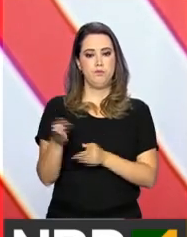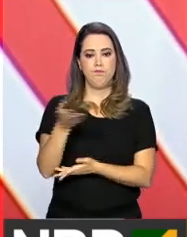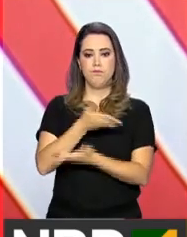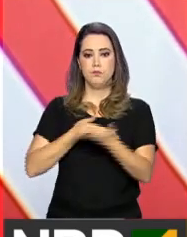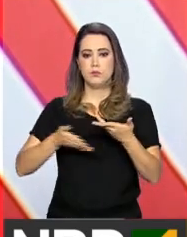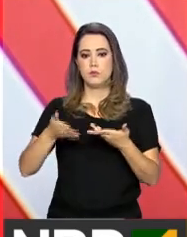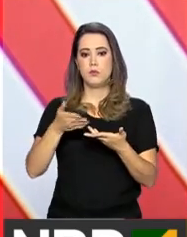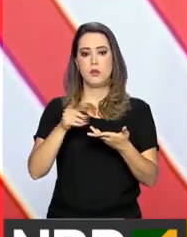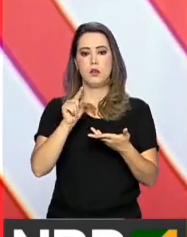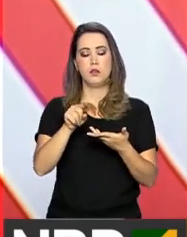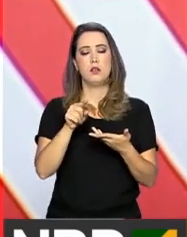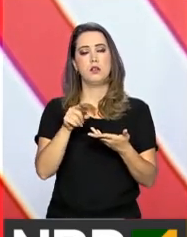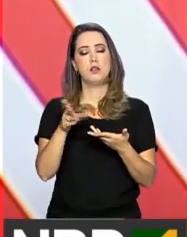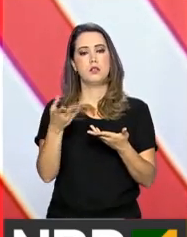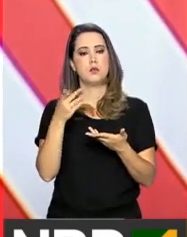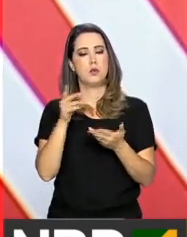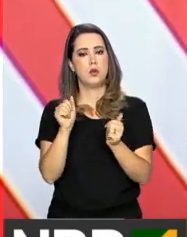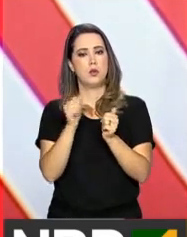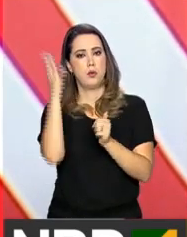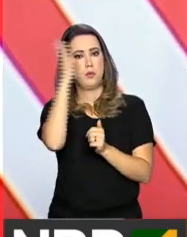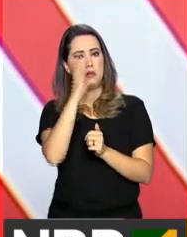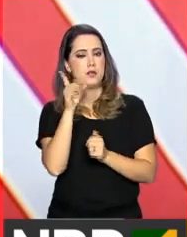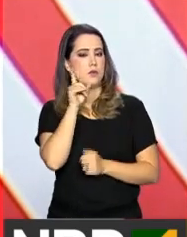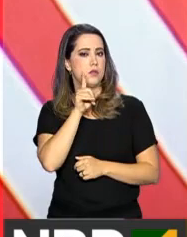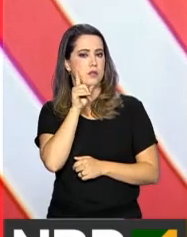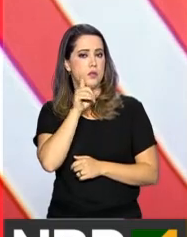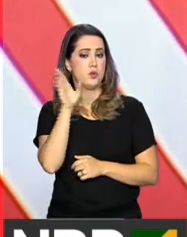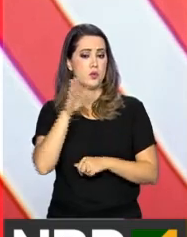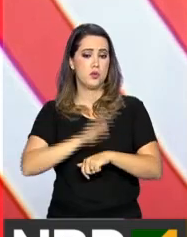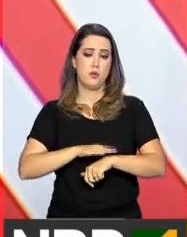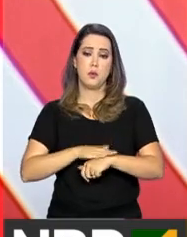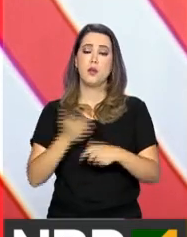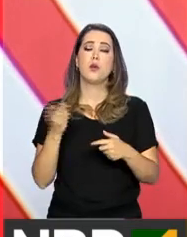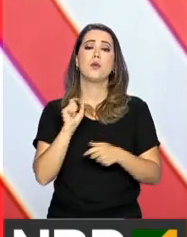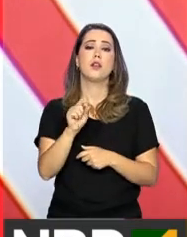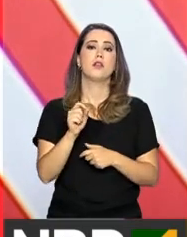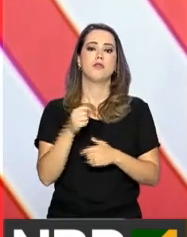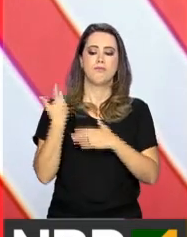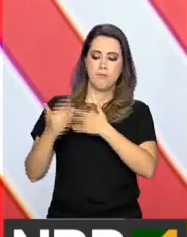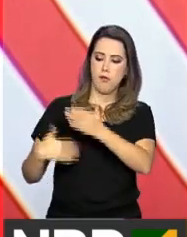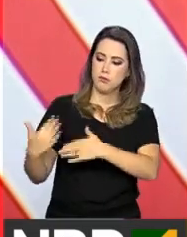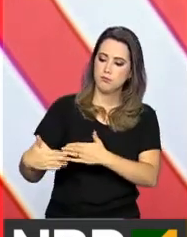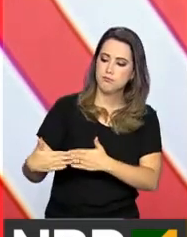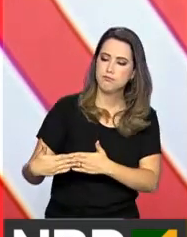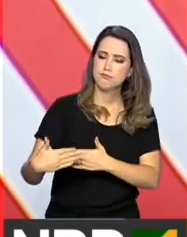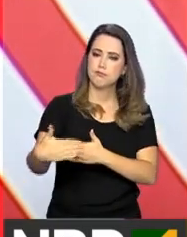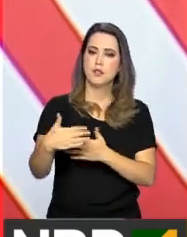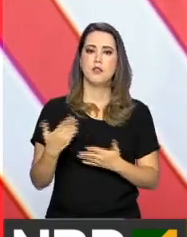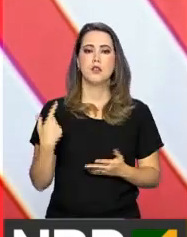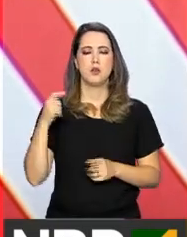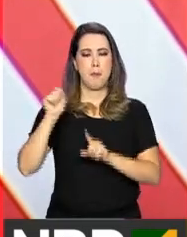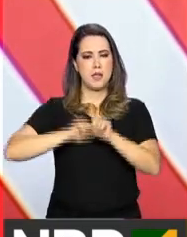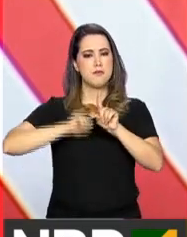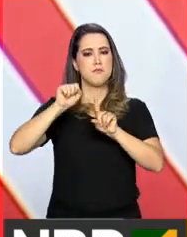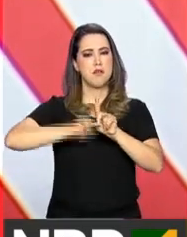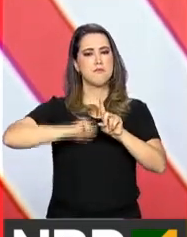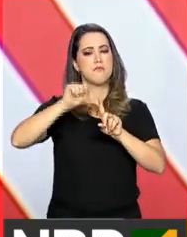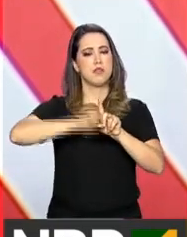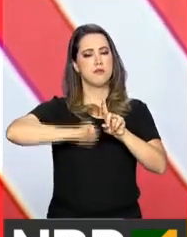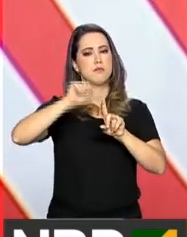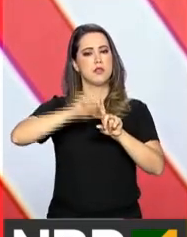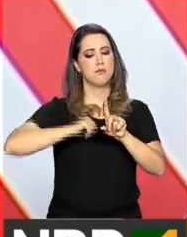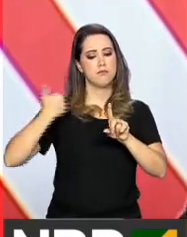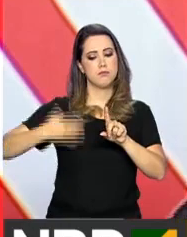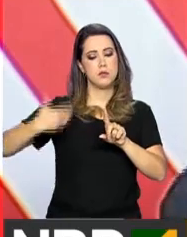Unidos, a hora é de avançar. Nos últimos meses, trabalhamos para aprovar no Congresso